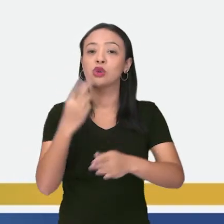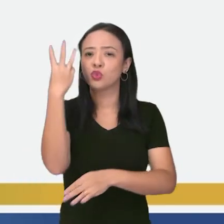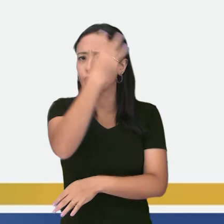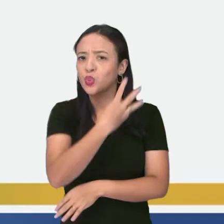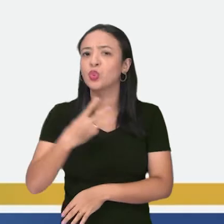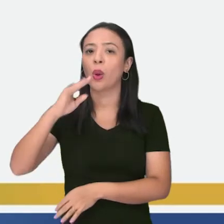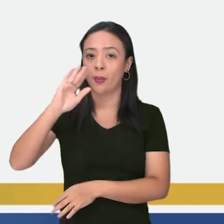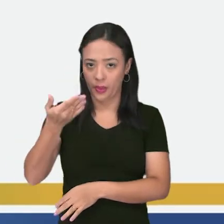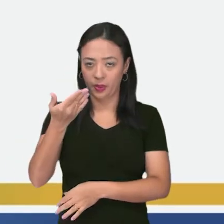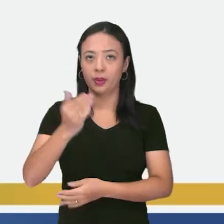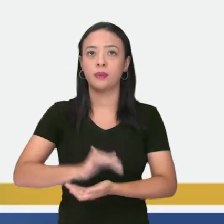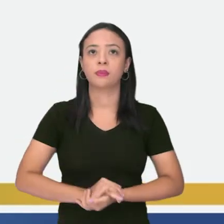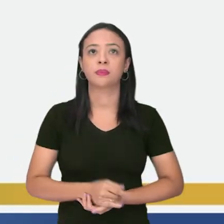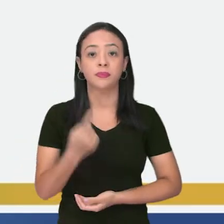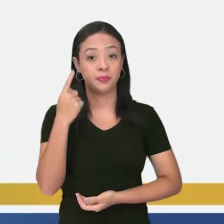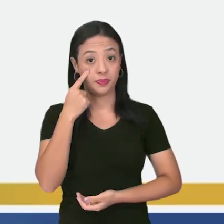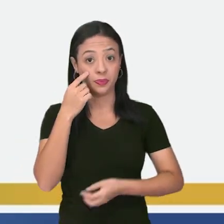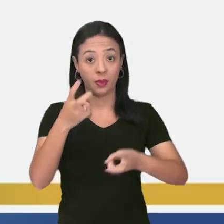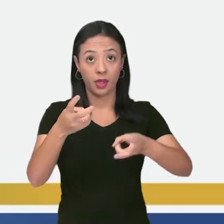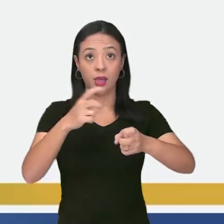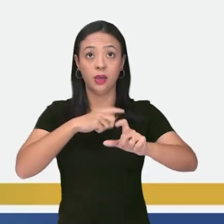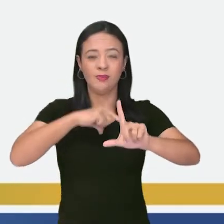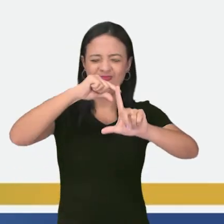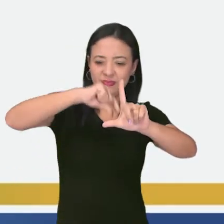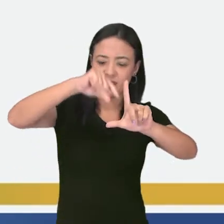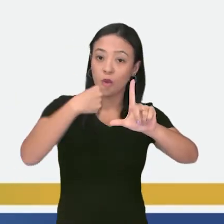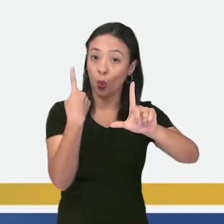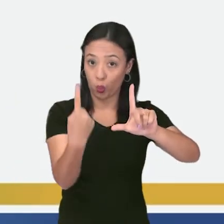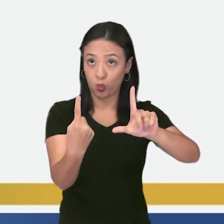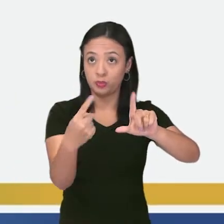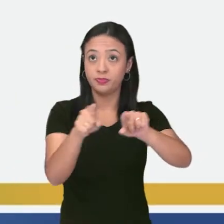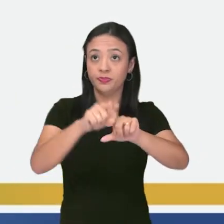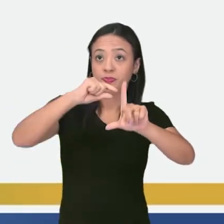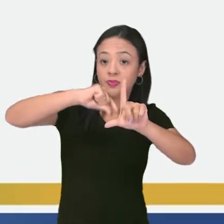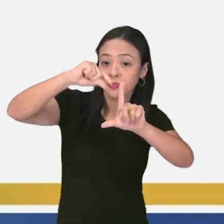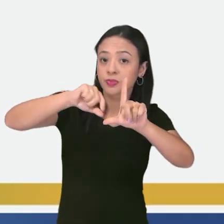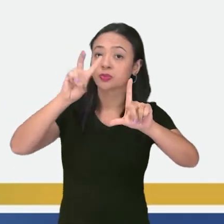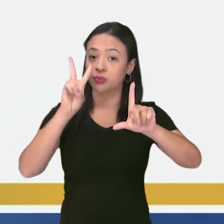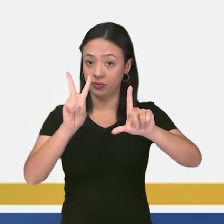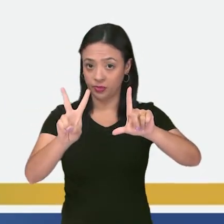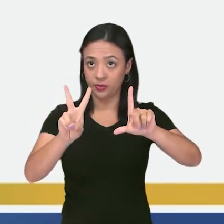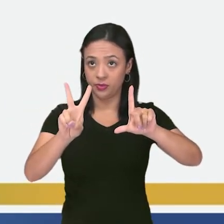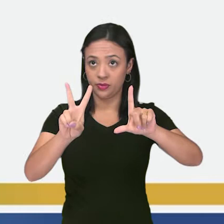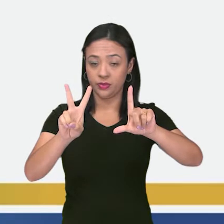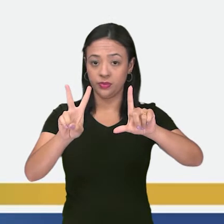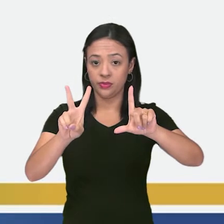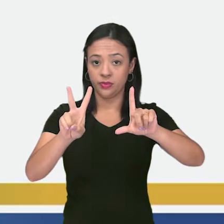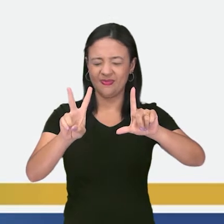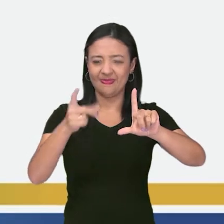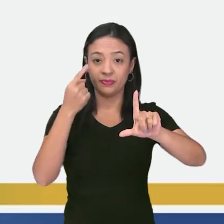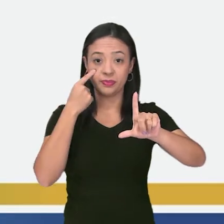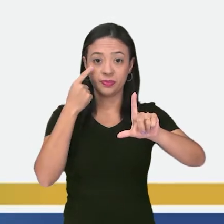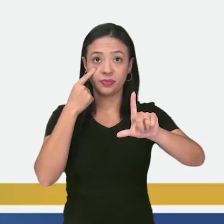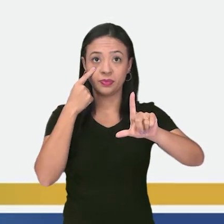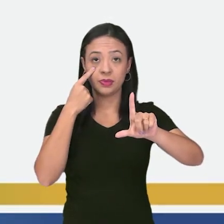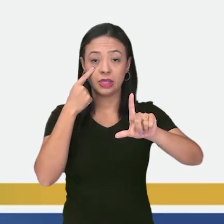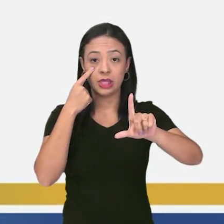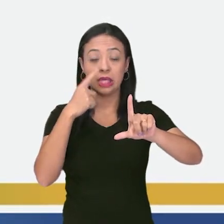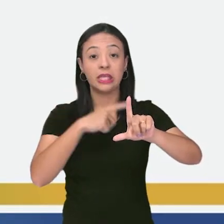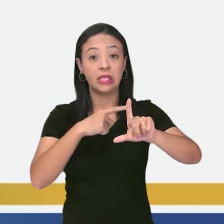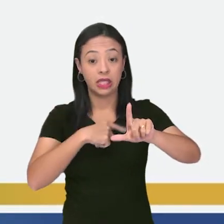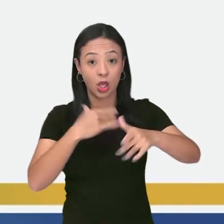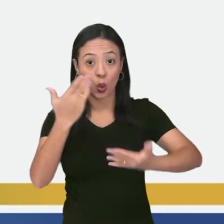Então, observe aí, nós temos o gráfico 1 e o gráfico 2, tá? Tendo o